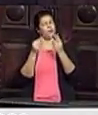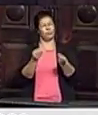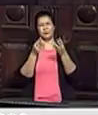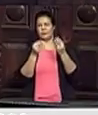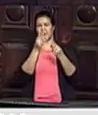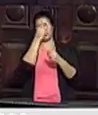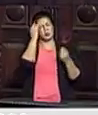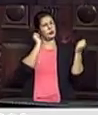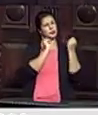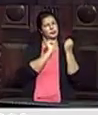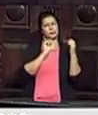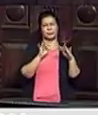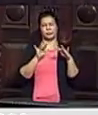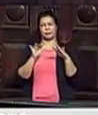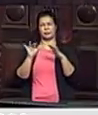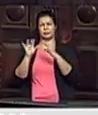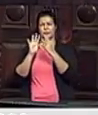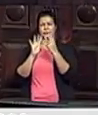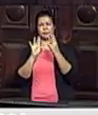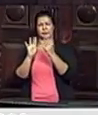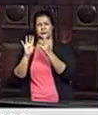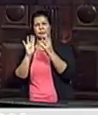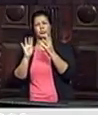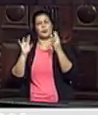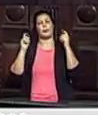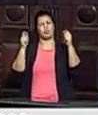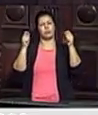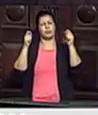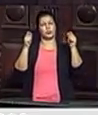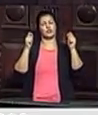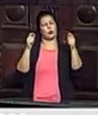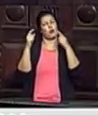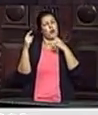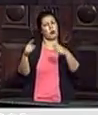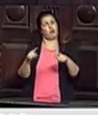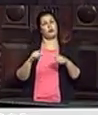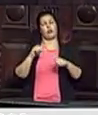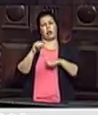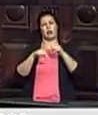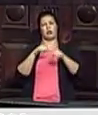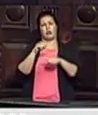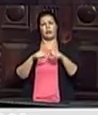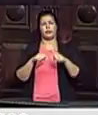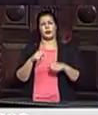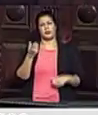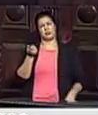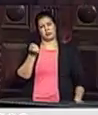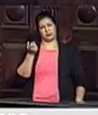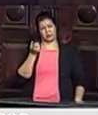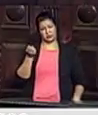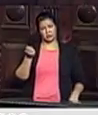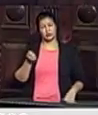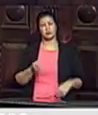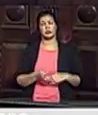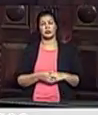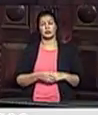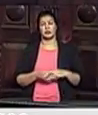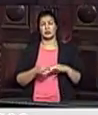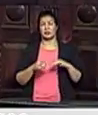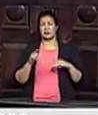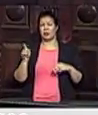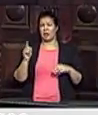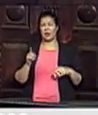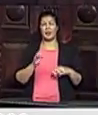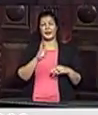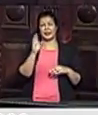marchando, protestando contra essas reformas que vão rasgando direitos, rasgando a CLT,